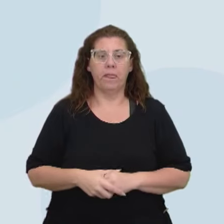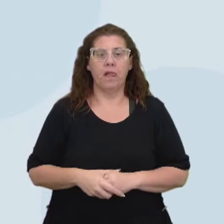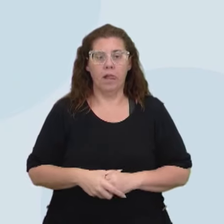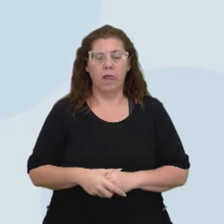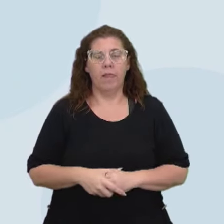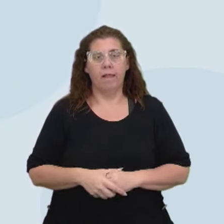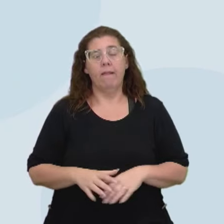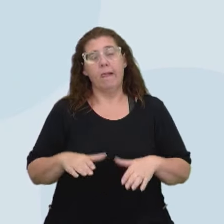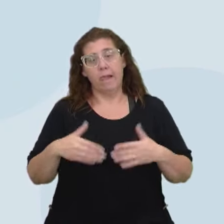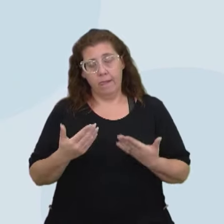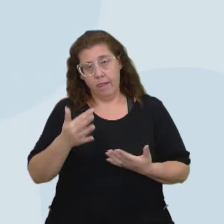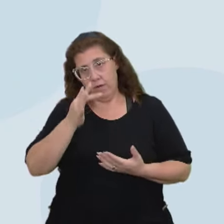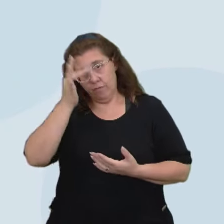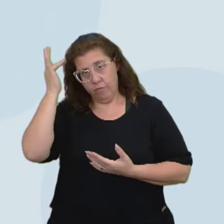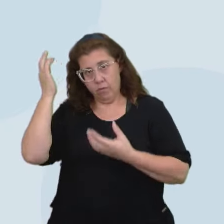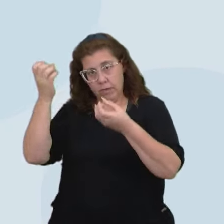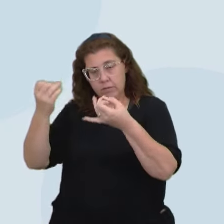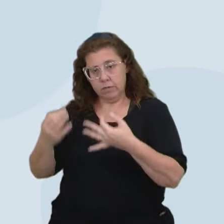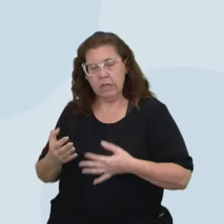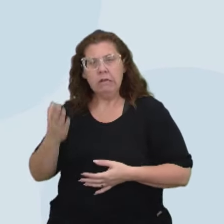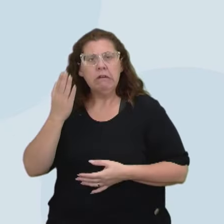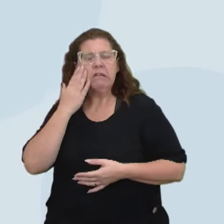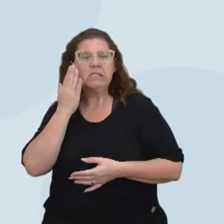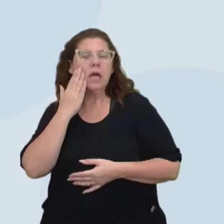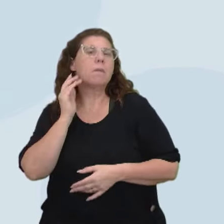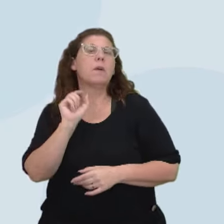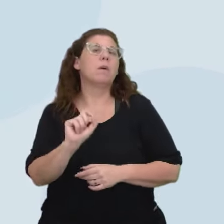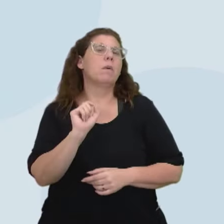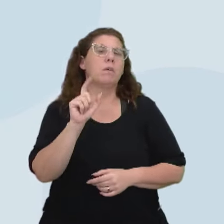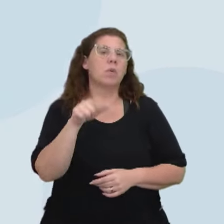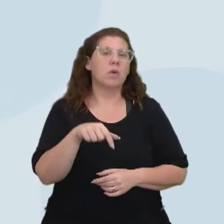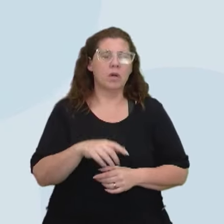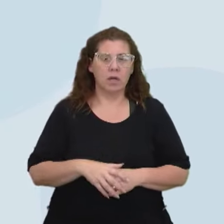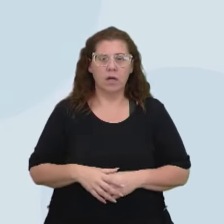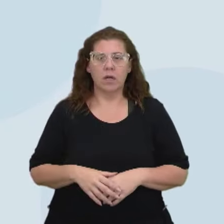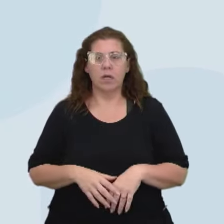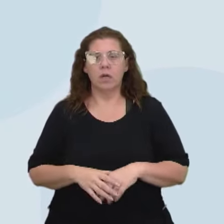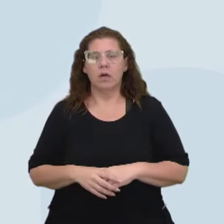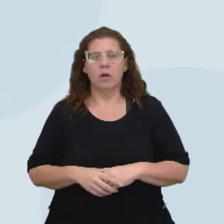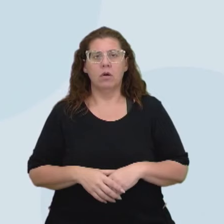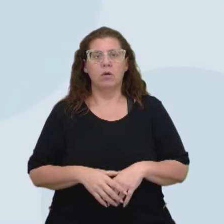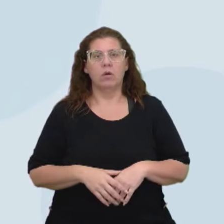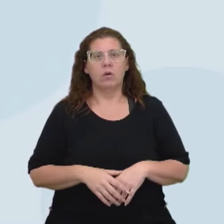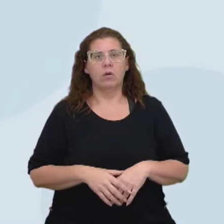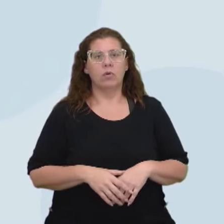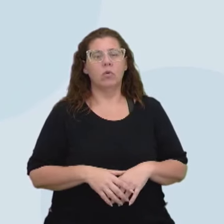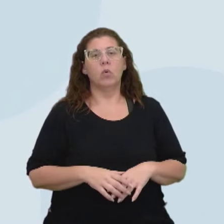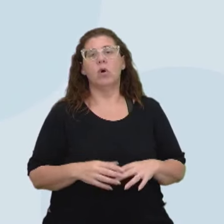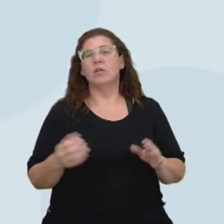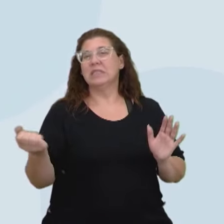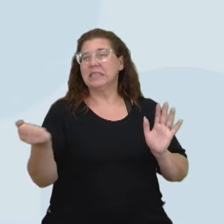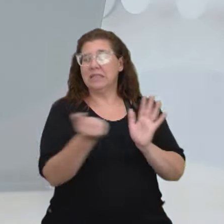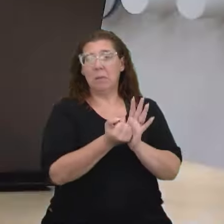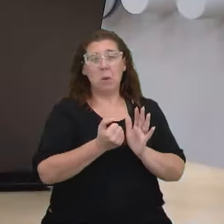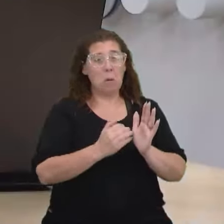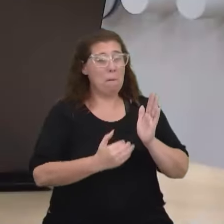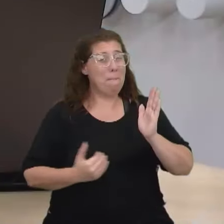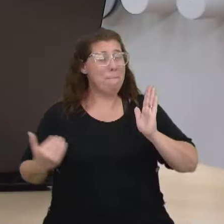Aí o Foucault diz assim para a gente: sabe o que é o suprassumo? Sabe o que é o símbolo